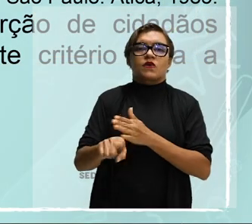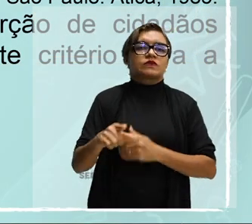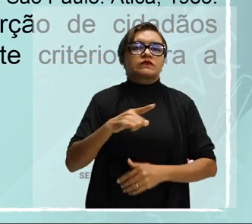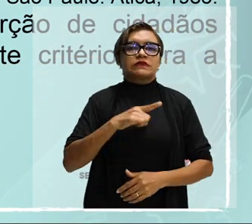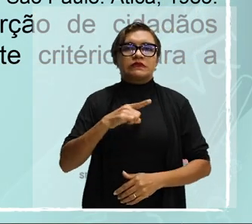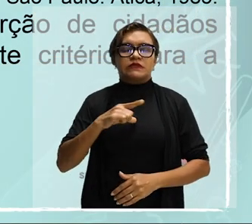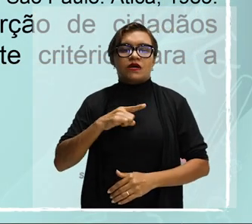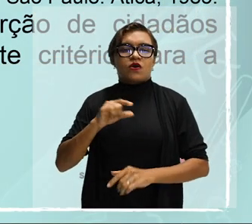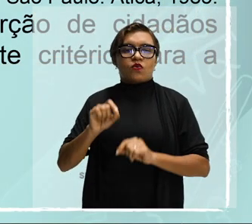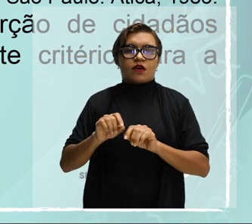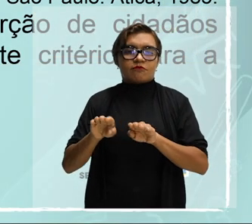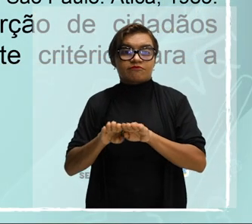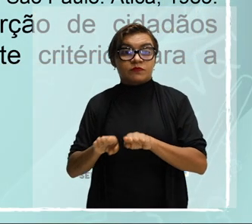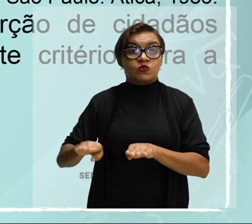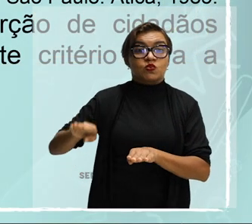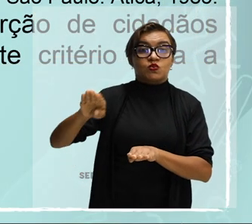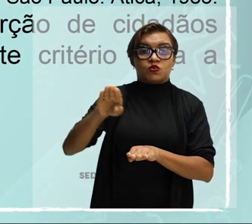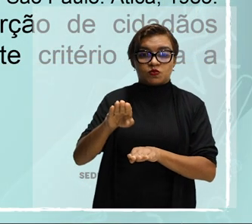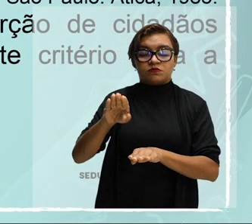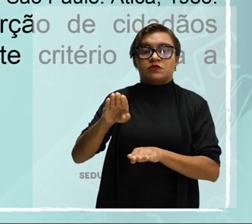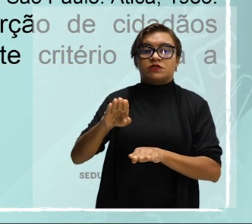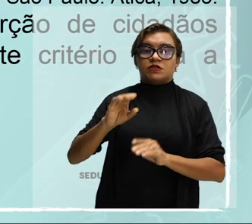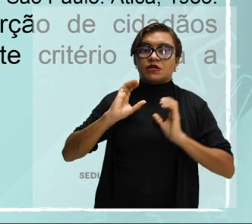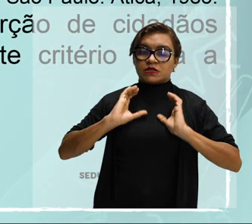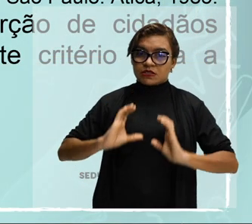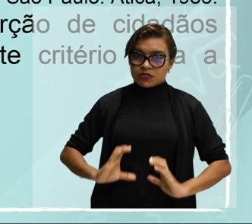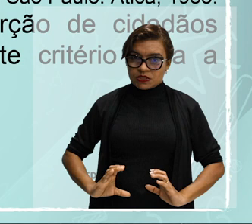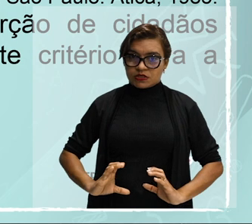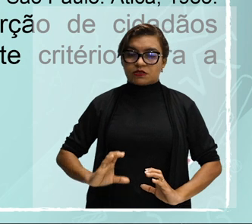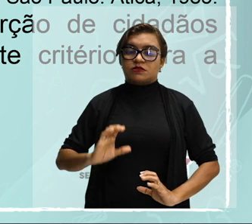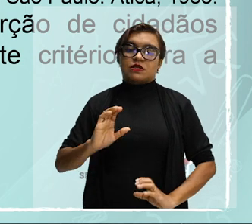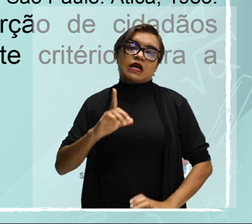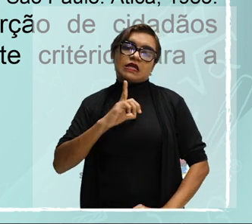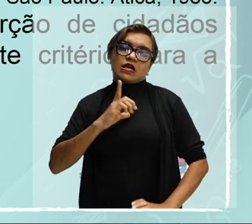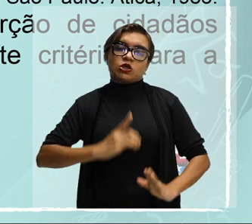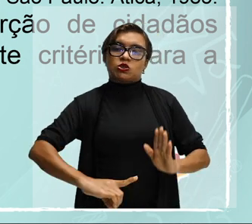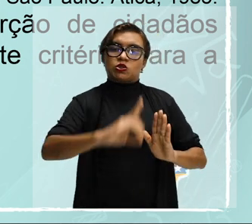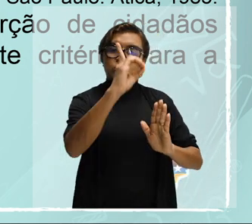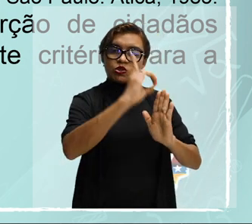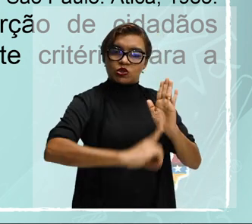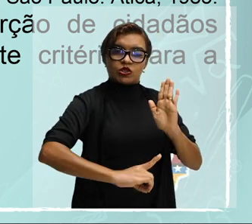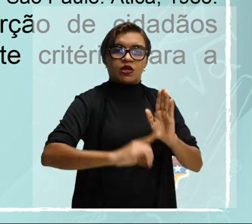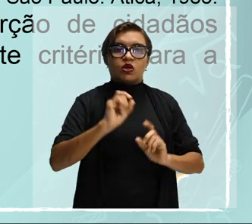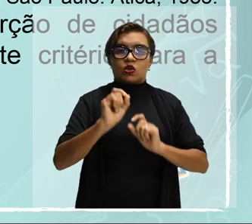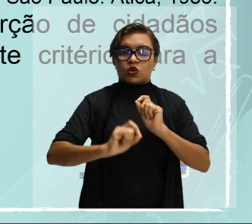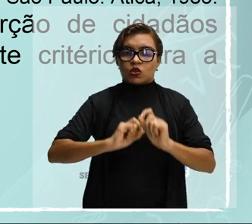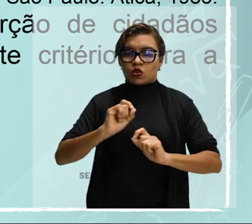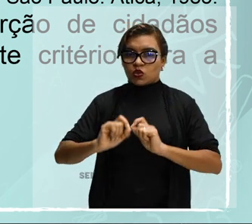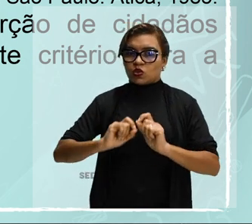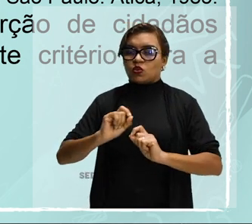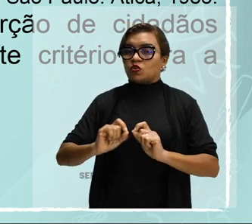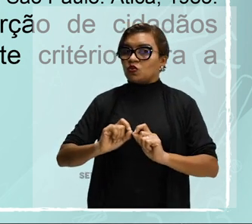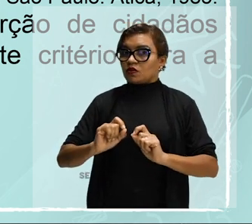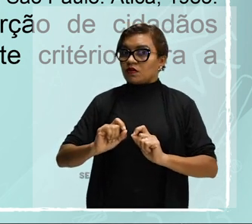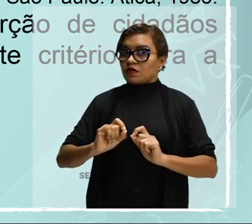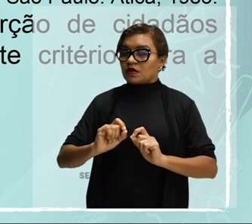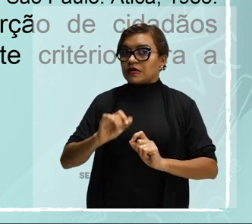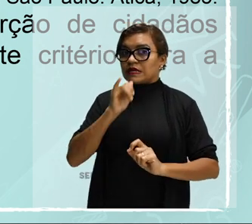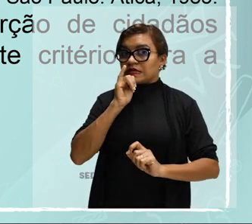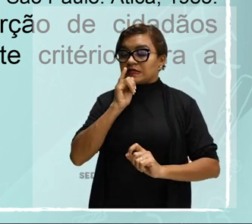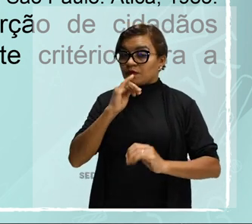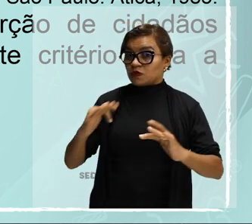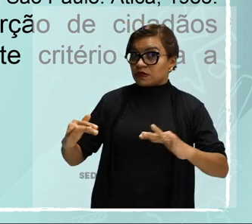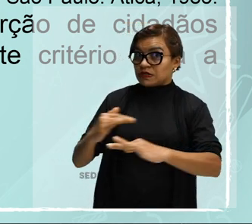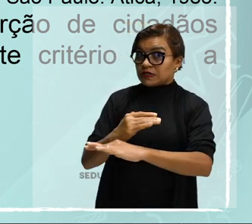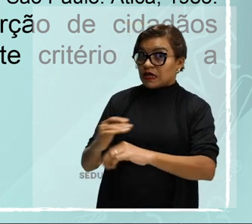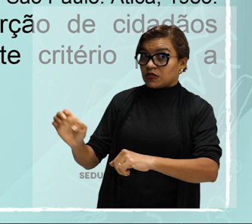a soberania dos cidadãos. Dotados de plenos direitos, era imprescindível para a existência da cidade-estado.